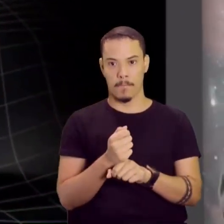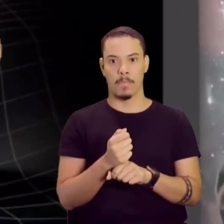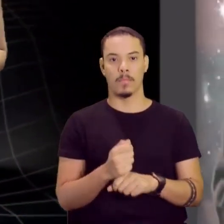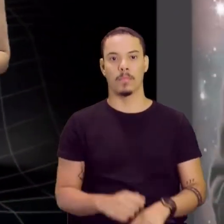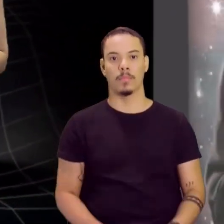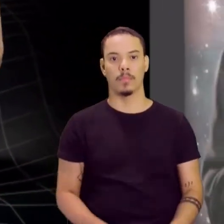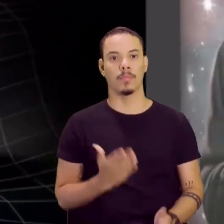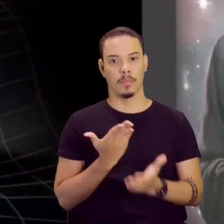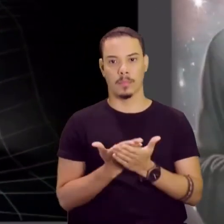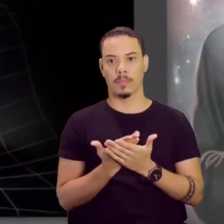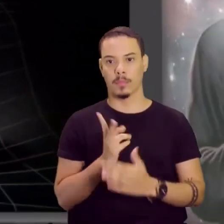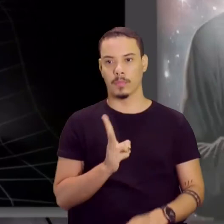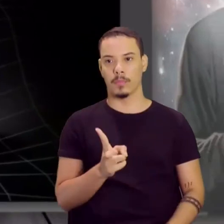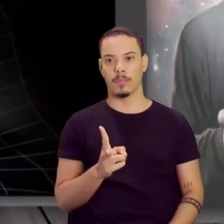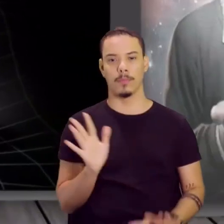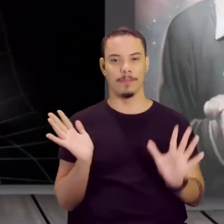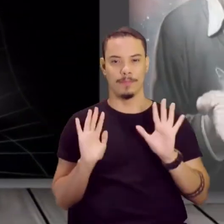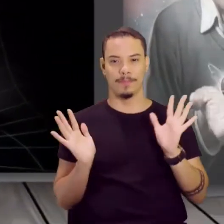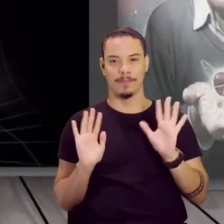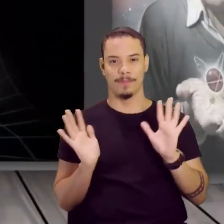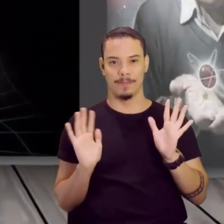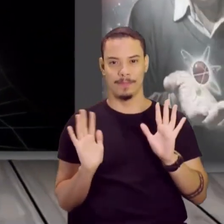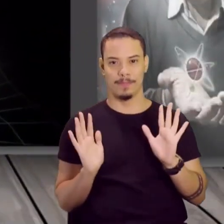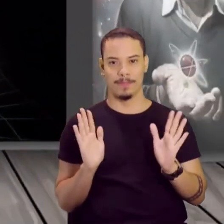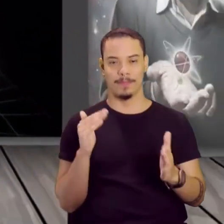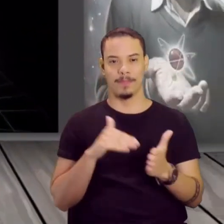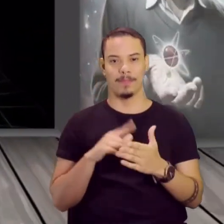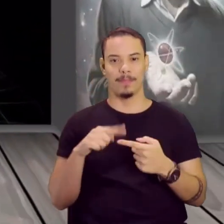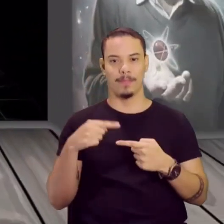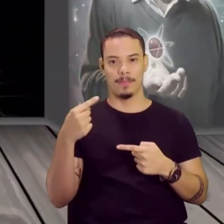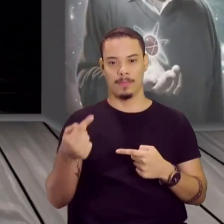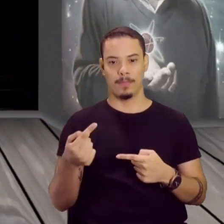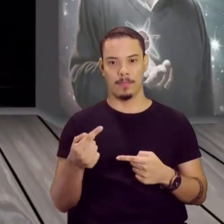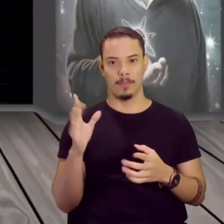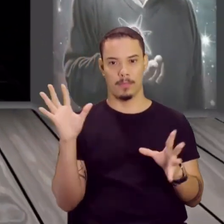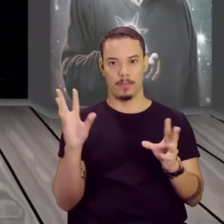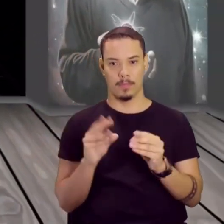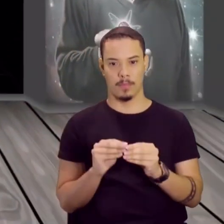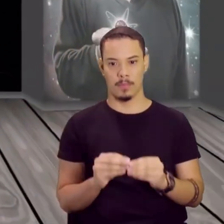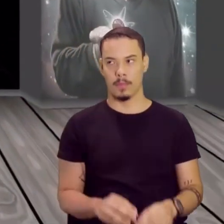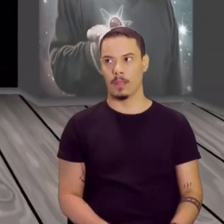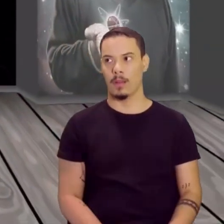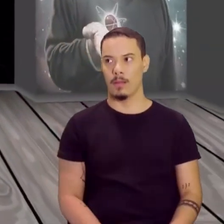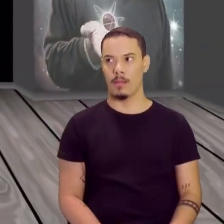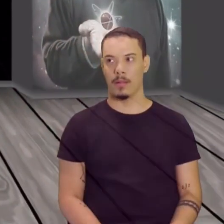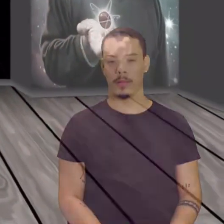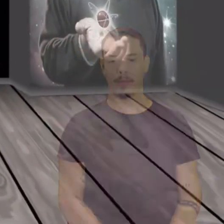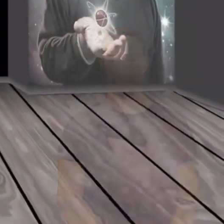A aula continua. Tchau, tchau. Até a próxima. Resuminho.